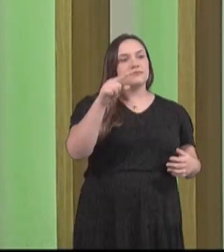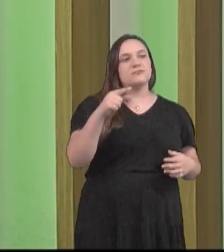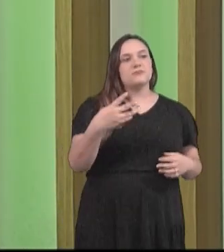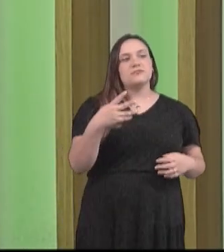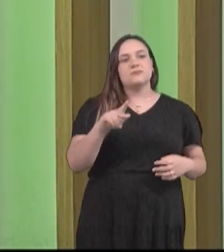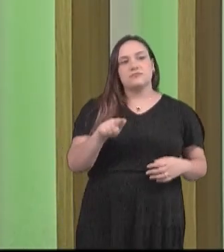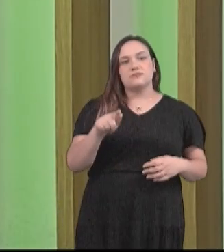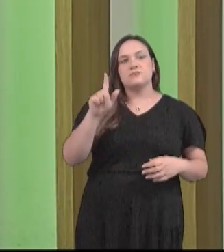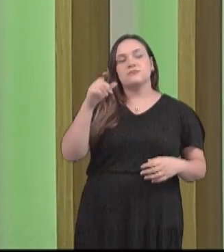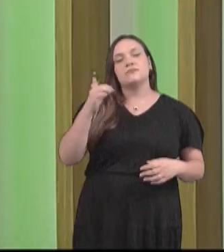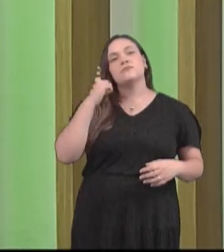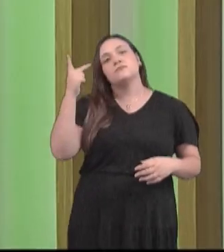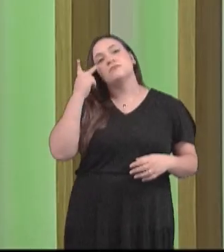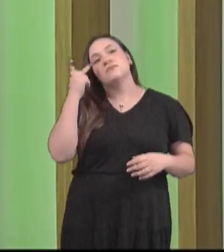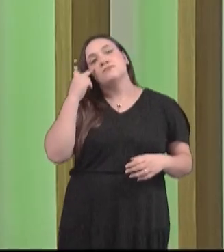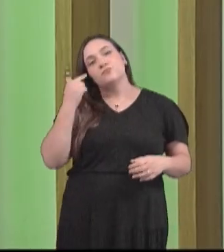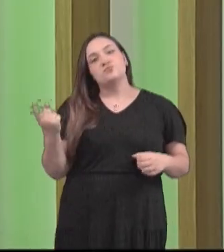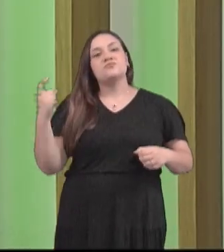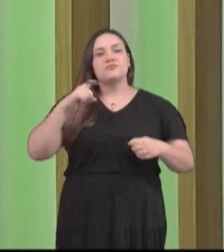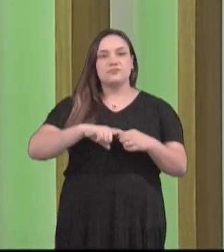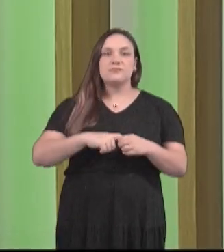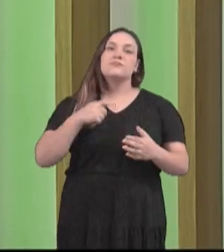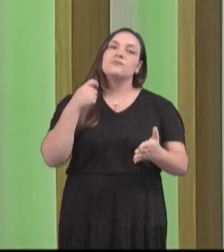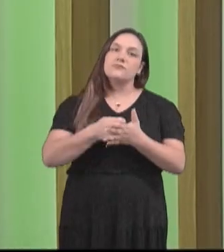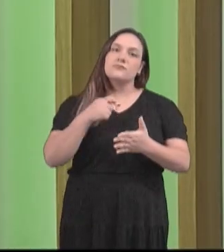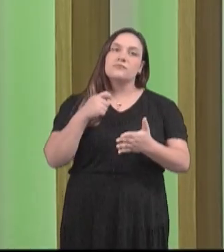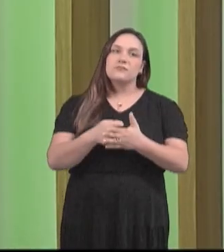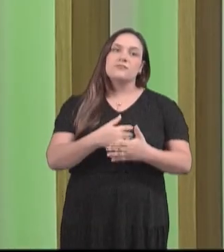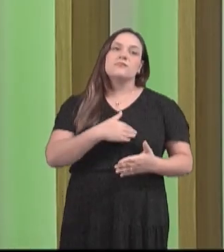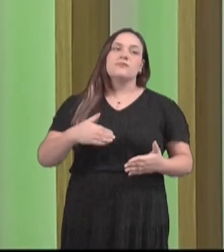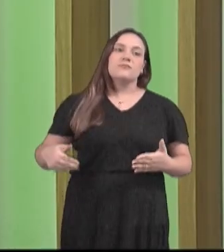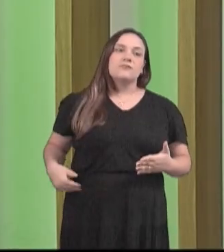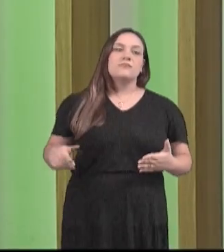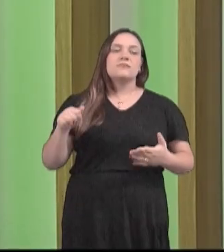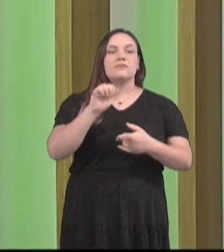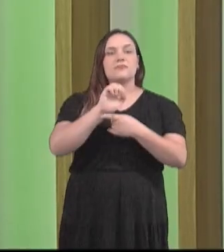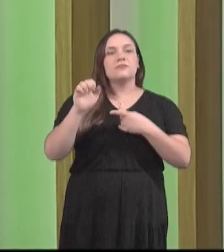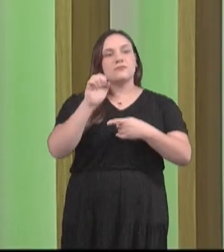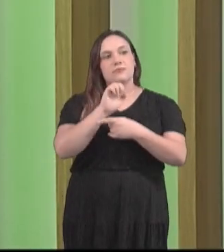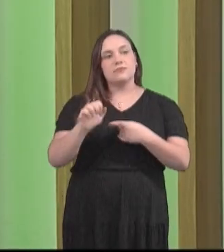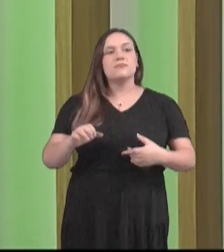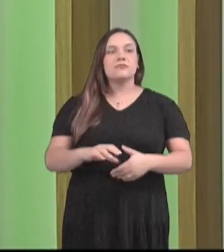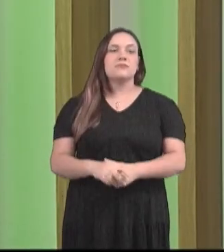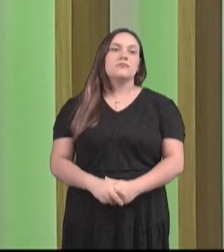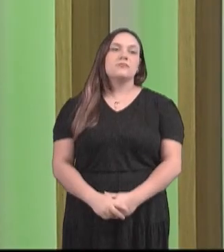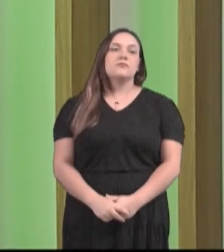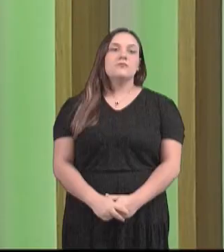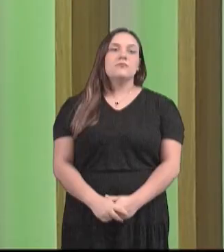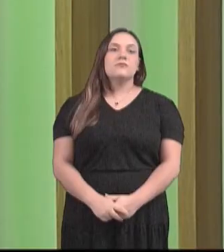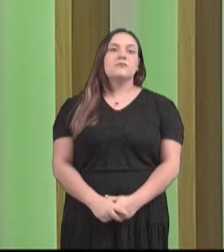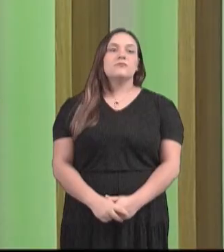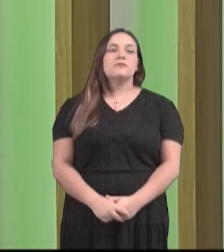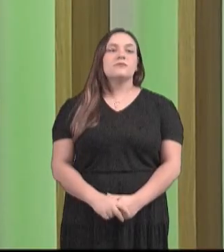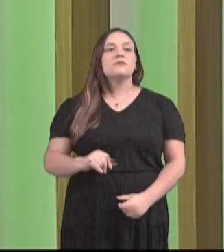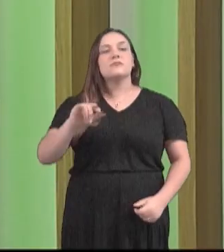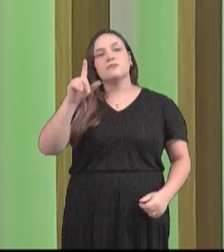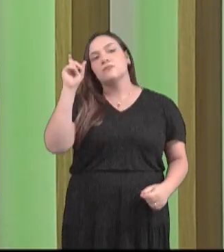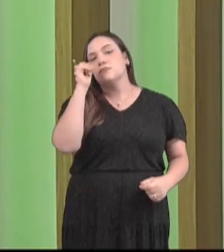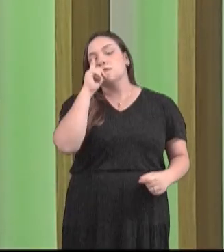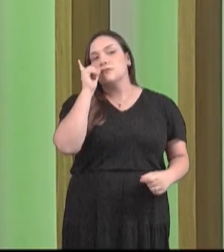11h47 e o deputado Pedro Kemp voltou a cobrar do governo do estado providências em casos de